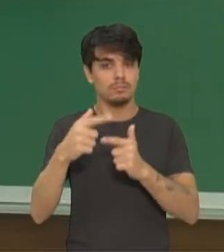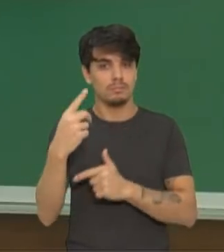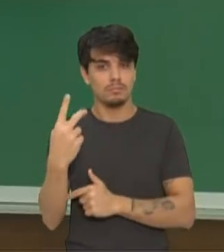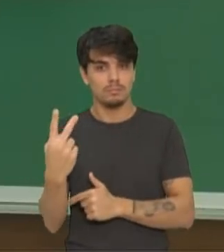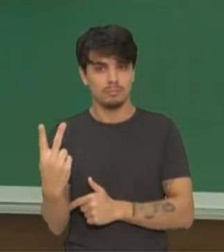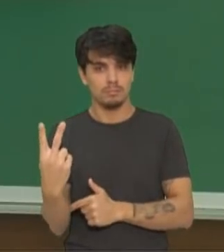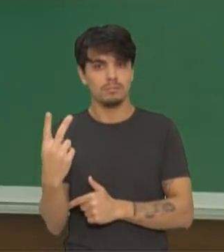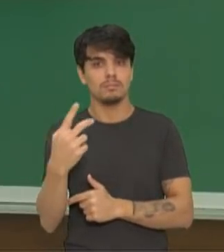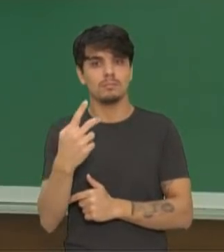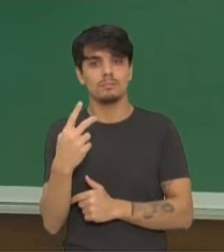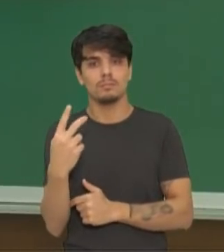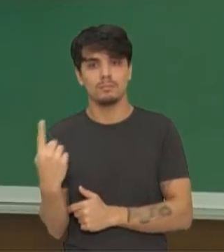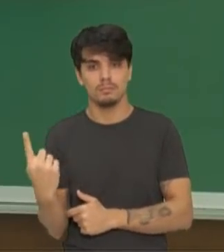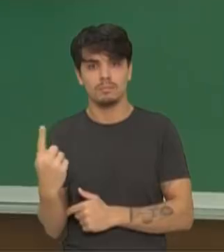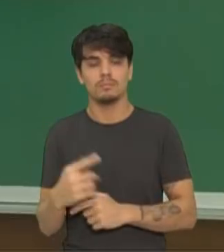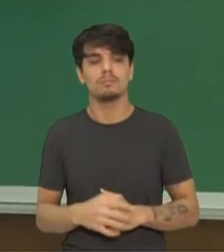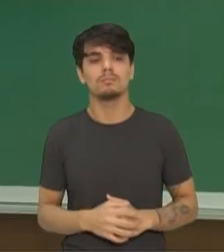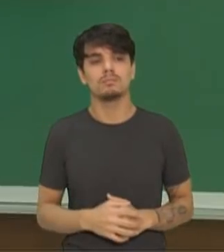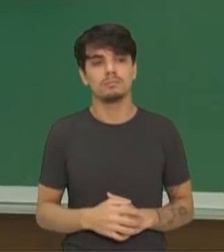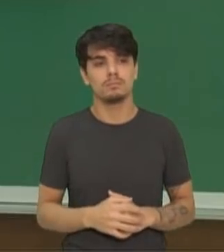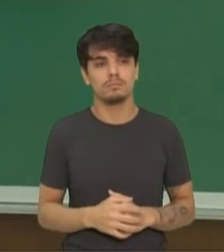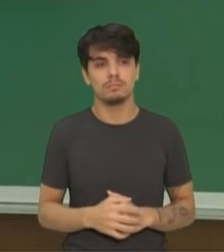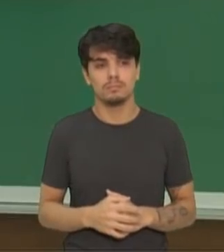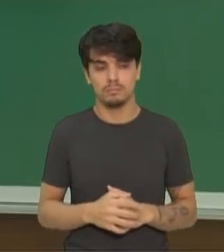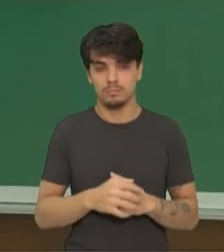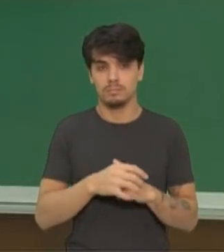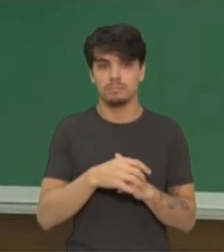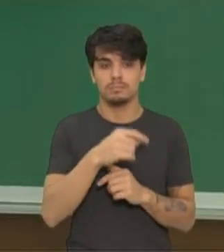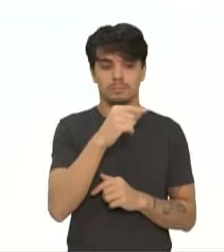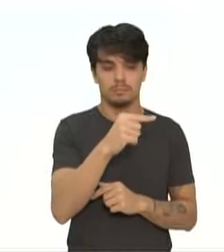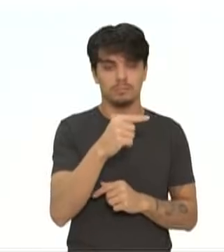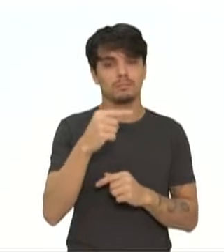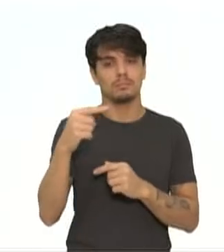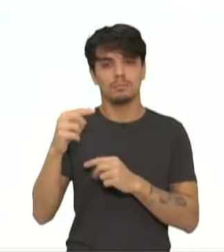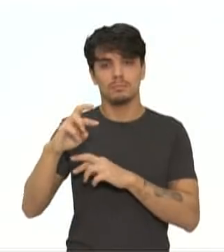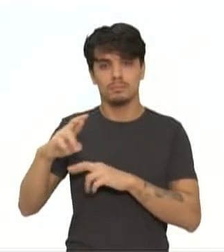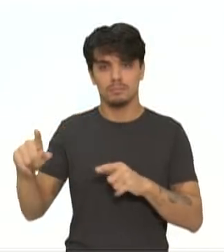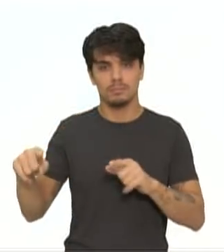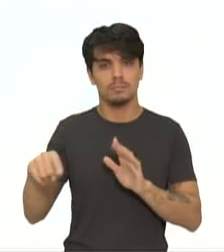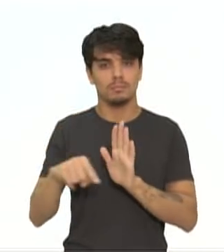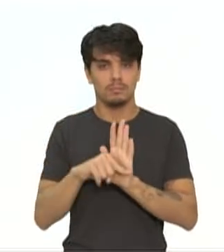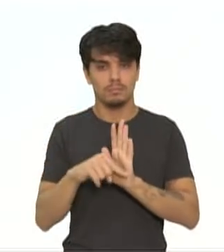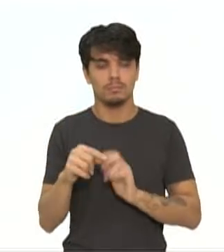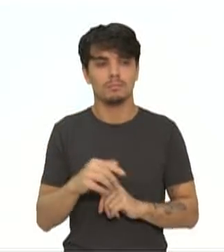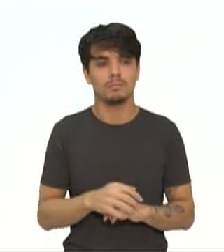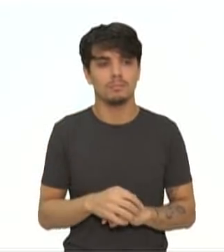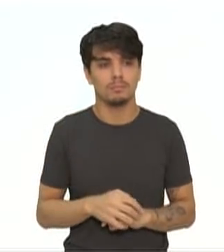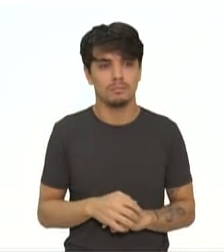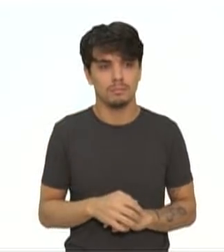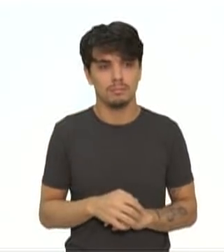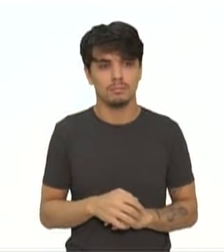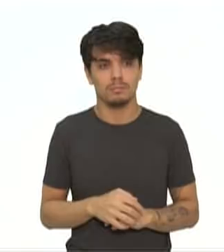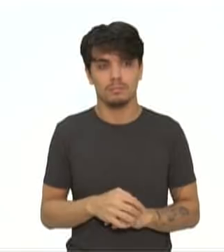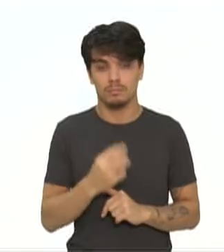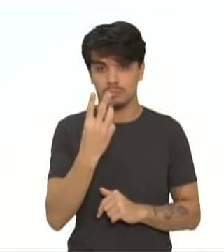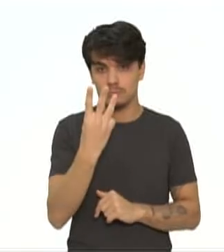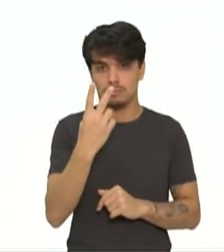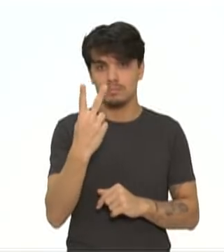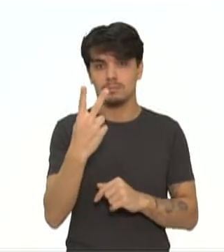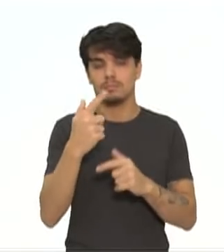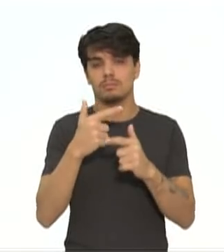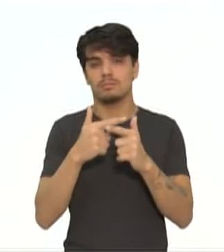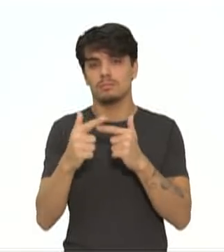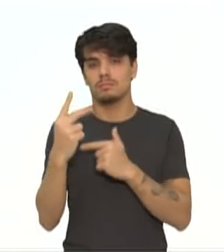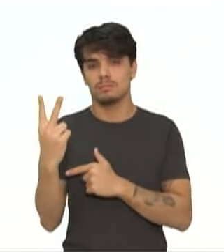1. Sinais diferentes na divisão dá menos. Aqui sinais iguais, então 32 divididos por 2